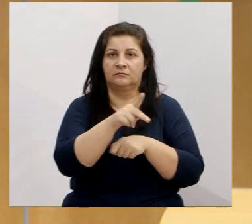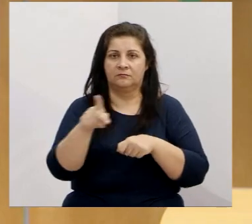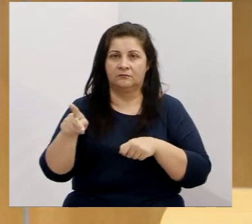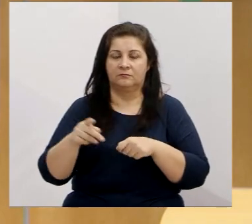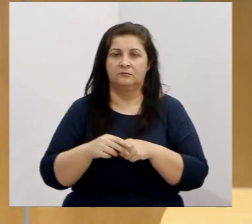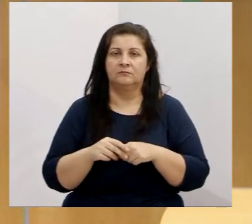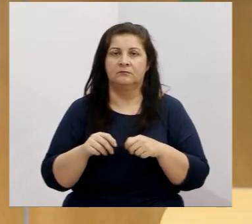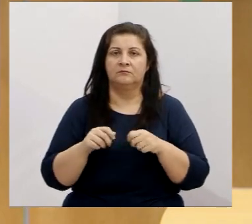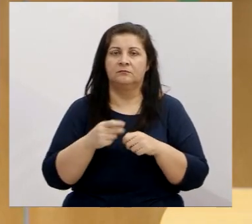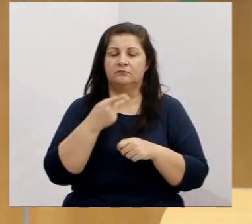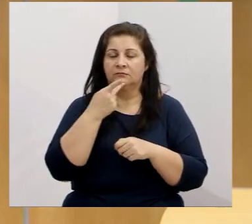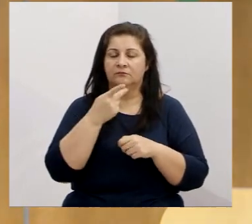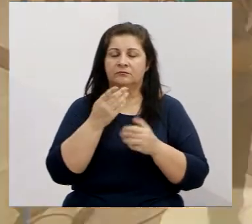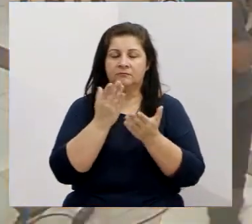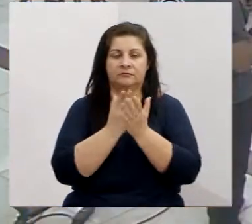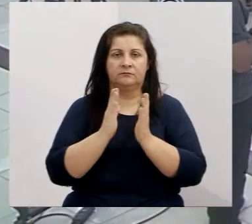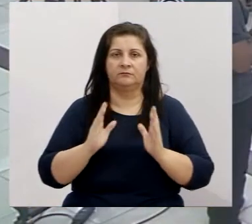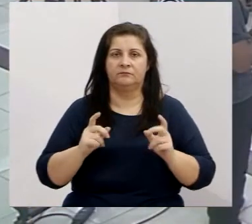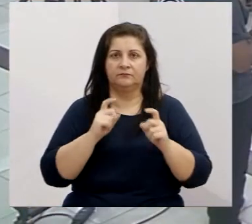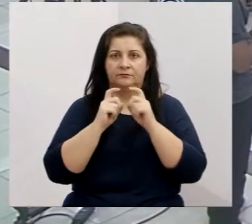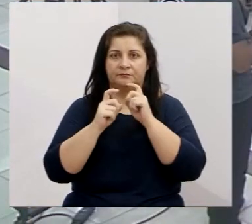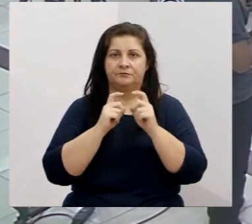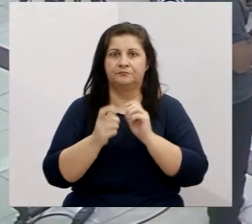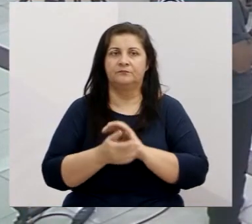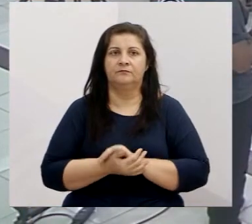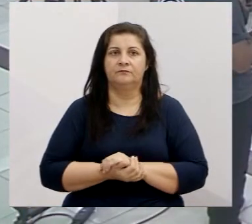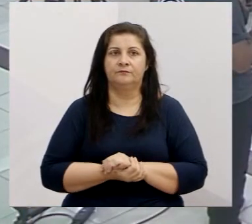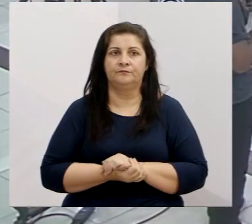que foram encerramento desta solenidade